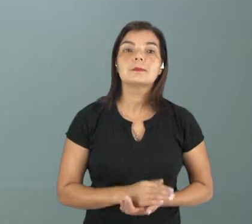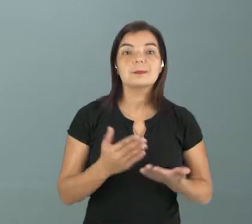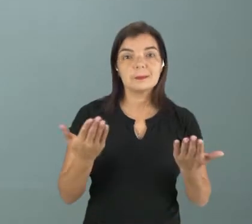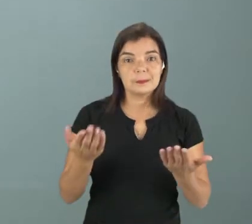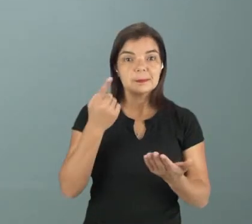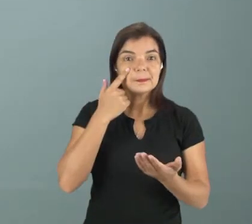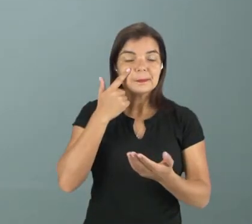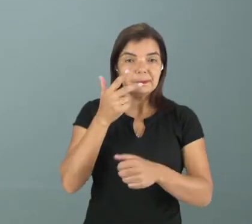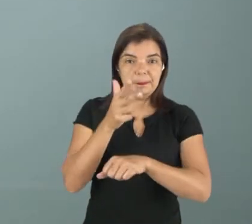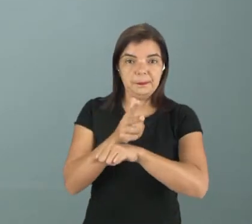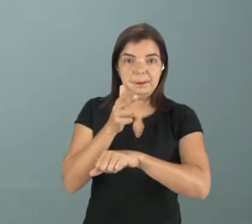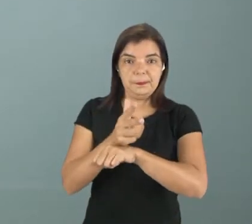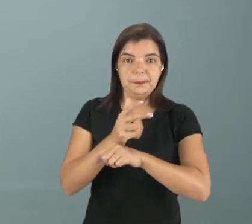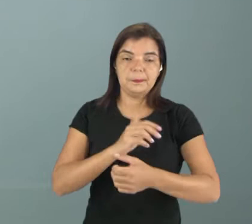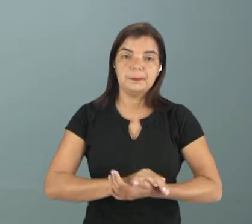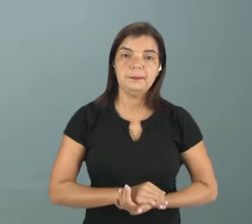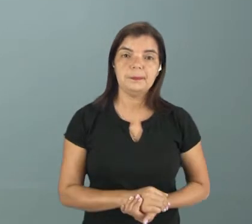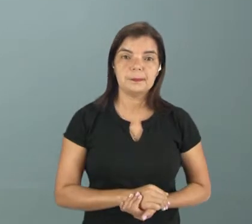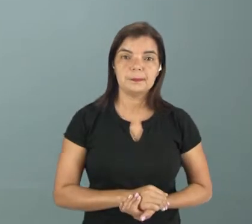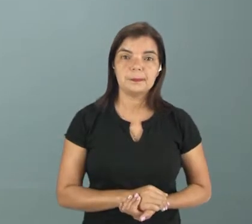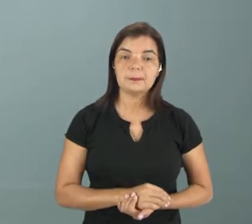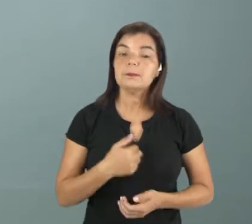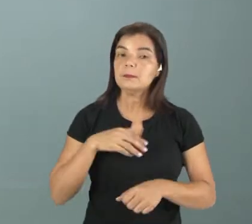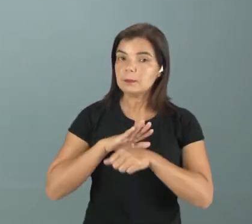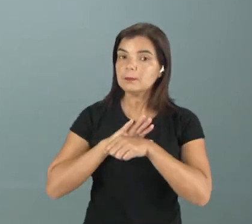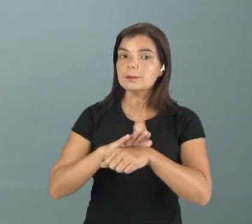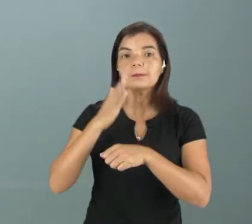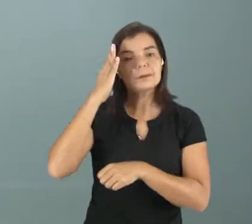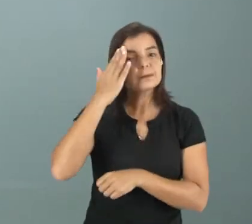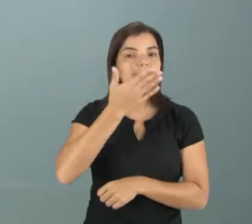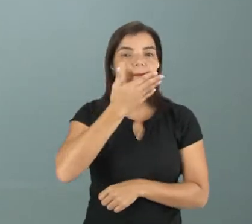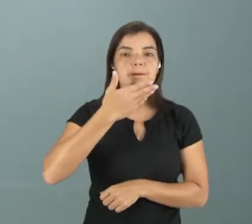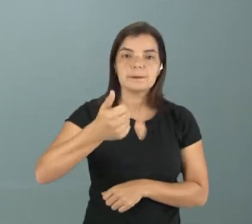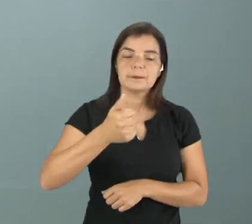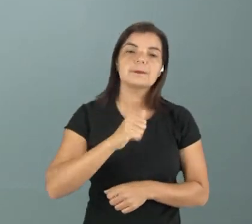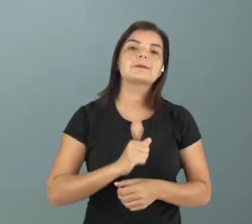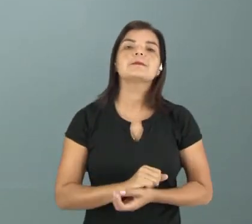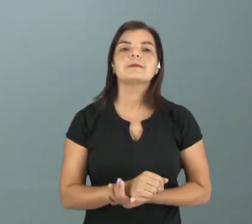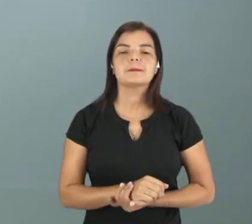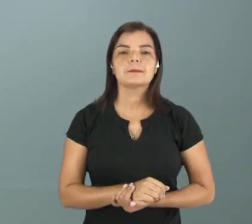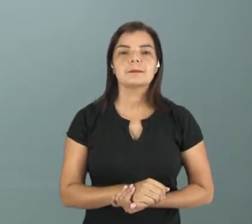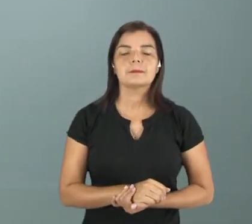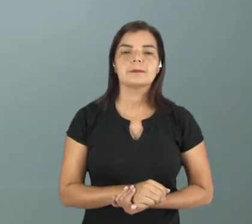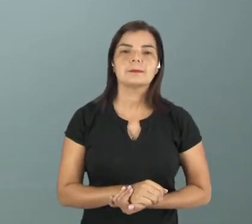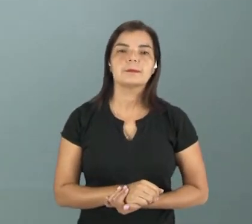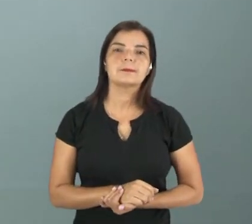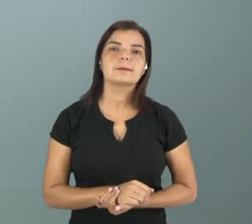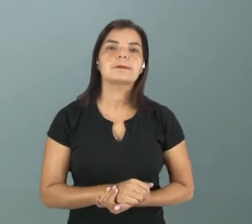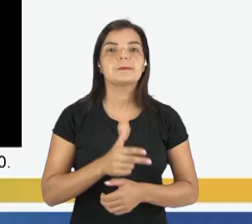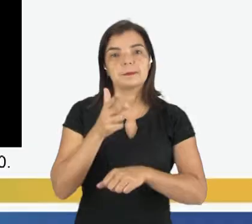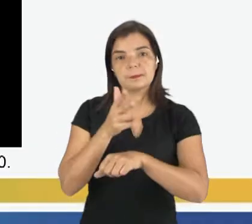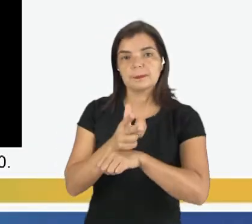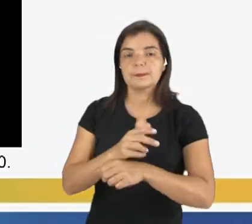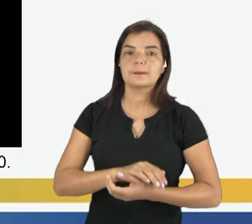Agora a gente vai ver um vídeo, tá? O vídeo que nos ajuda a entender um pouquinho mais. Vamos lá para o vídeo? Acompanhe aí.